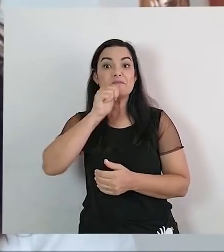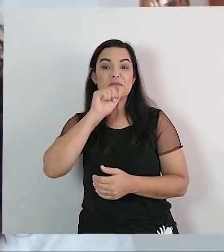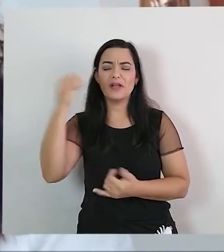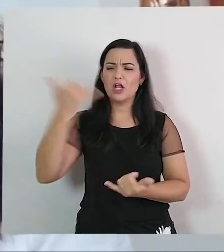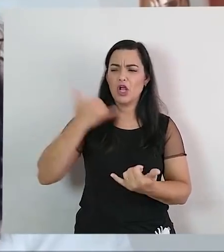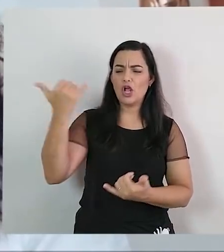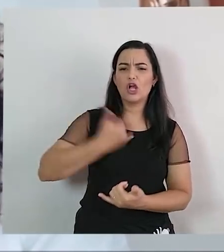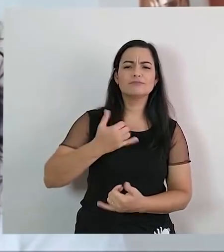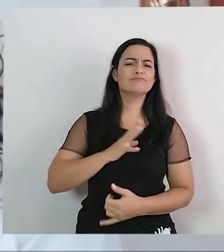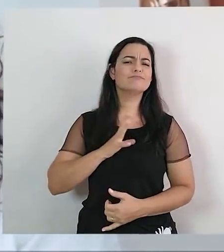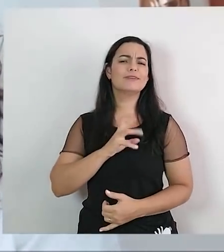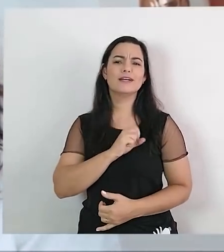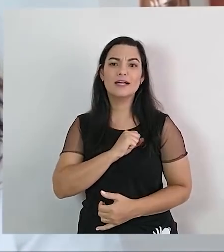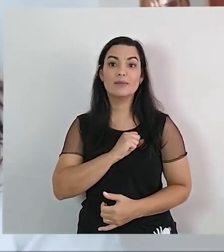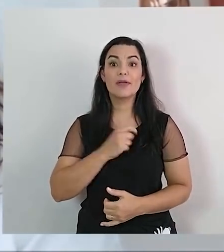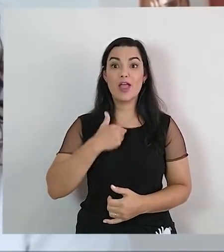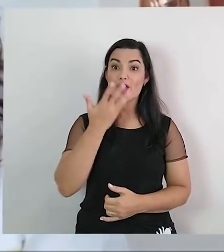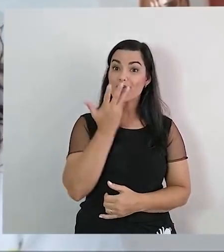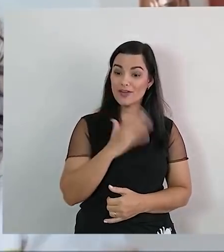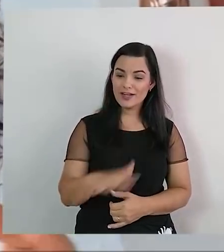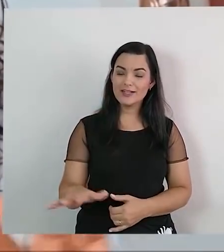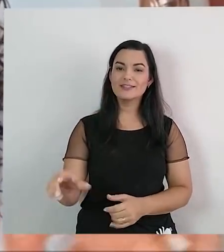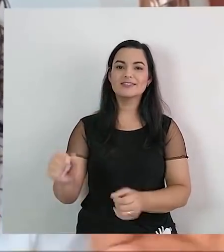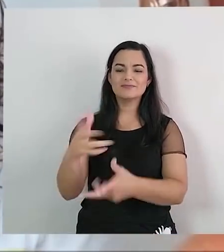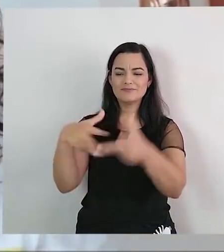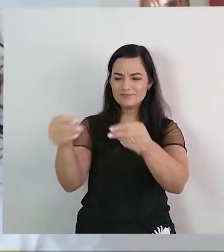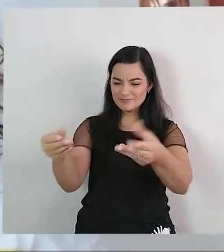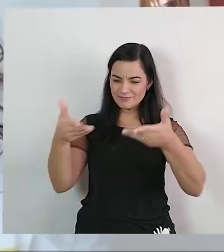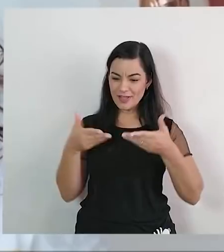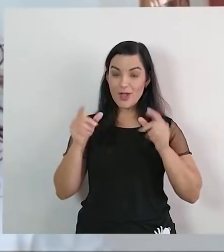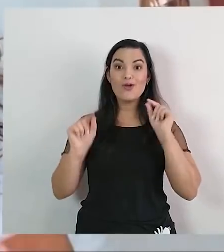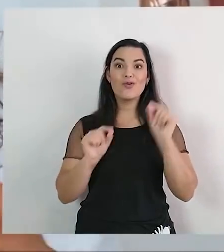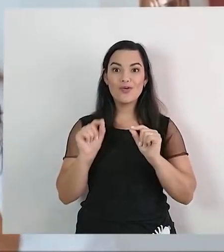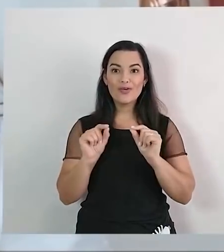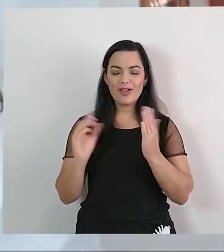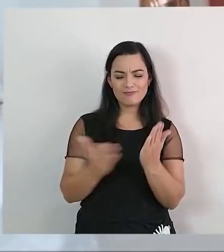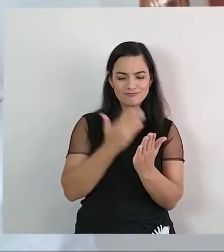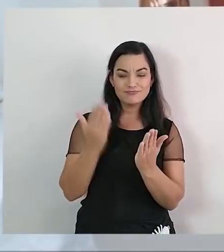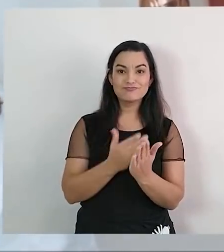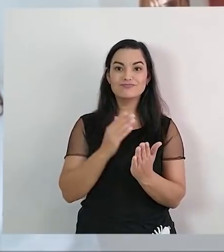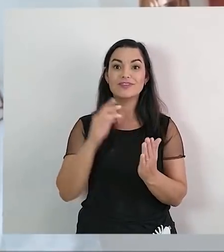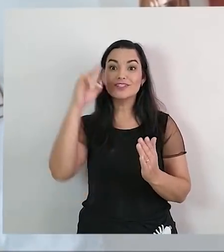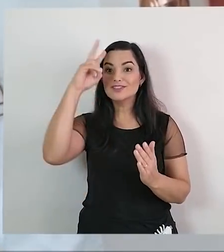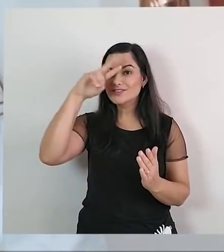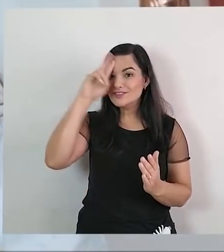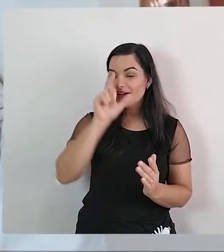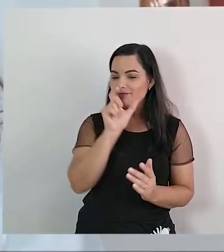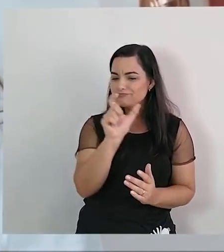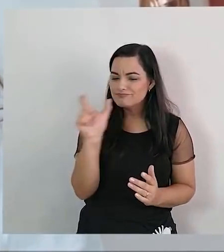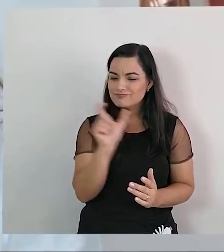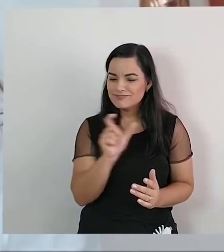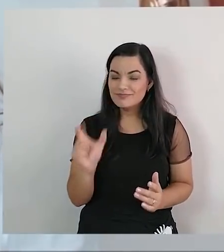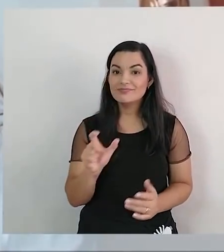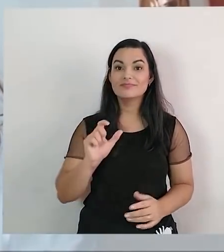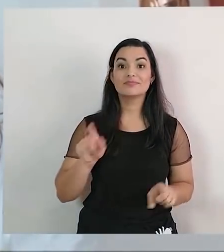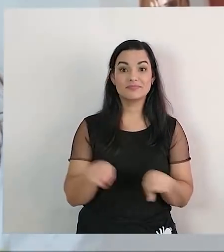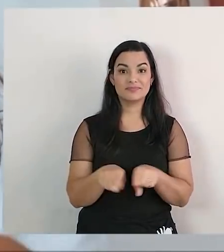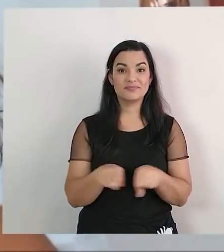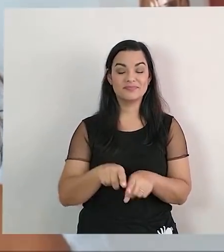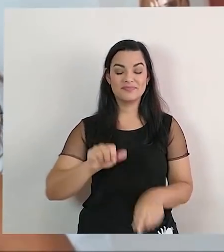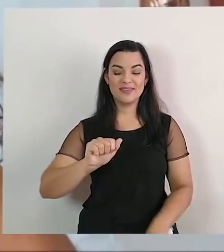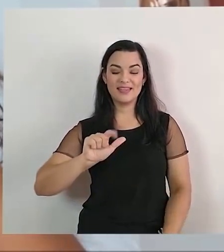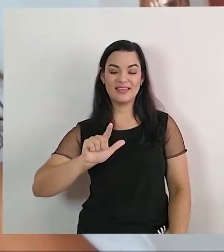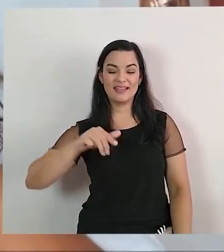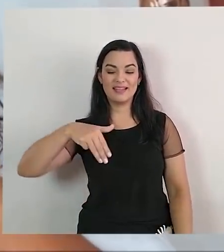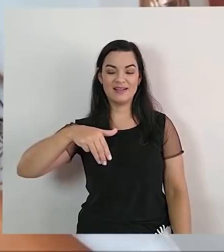mais ganhava eram gibis. Não só gibis, como almanaques também. Nesses almanaques